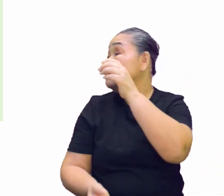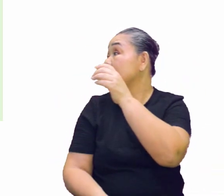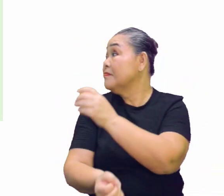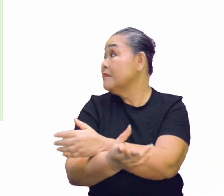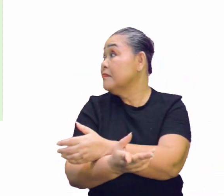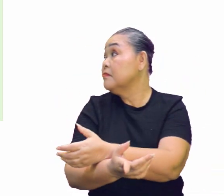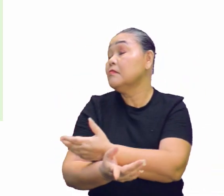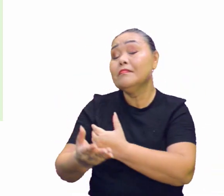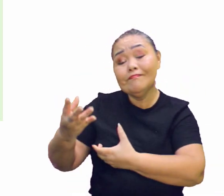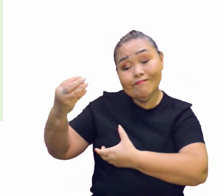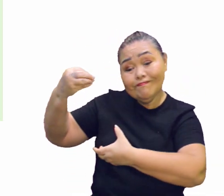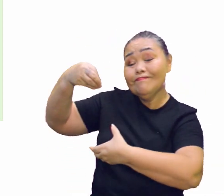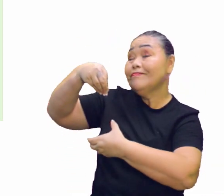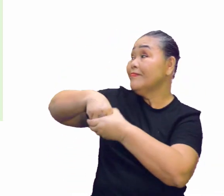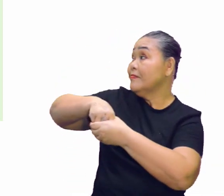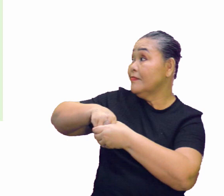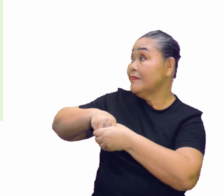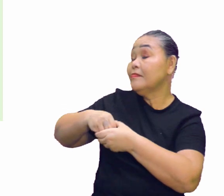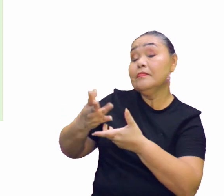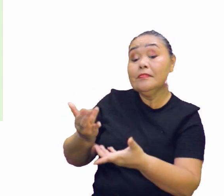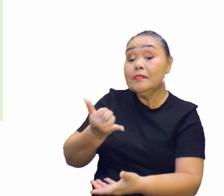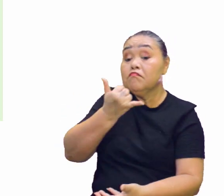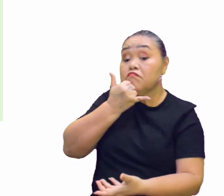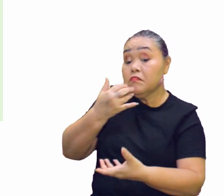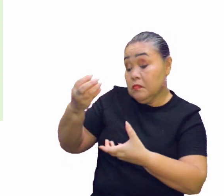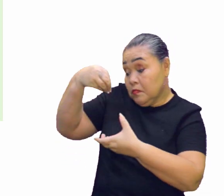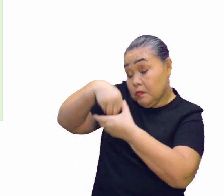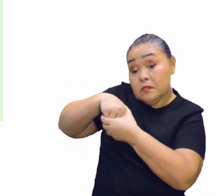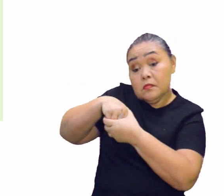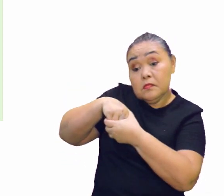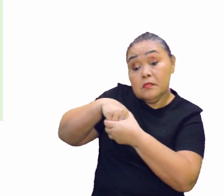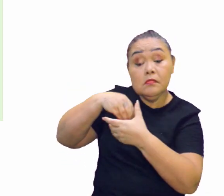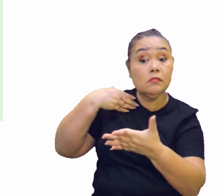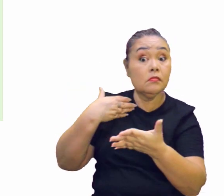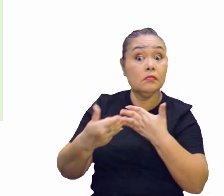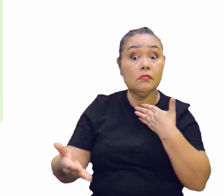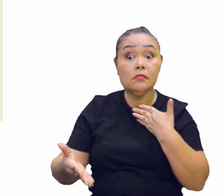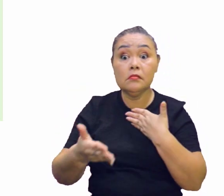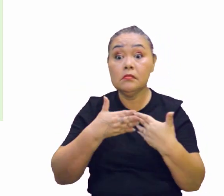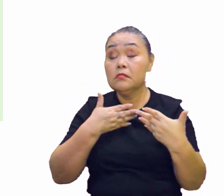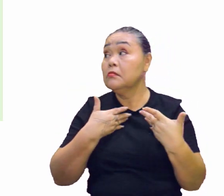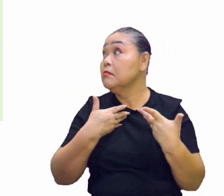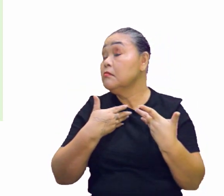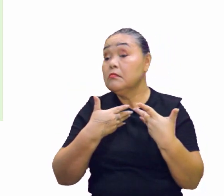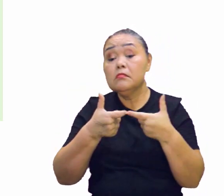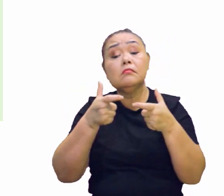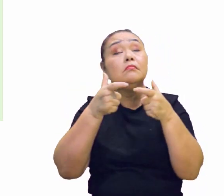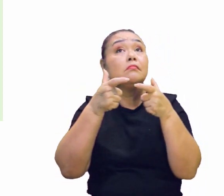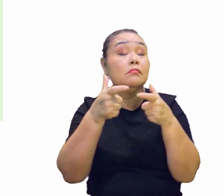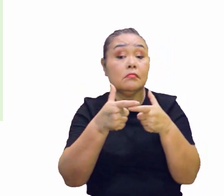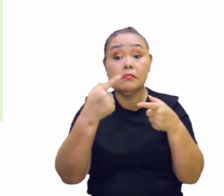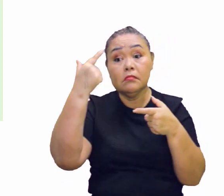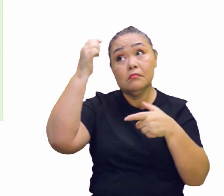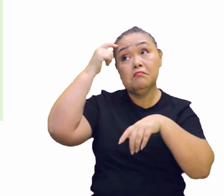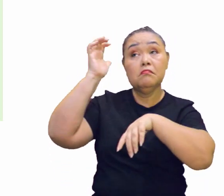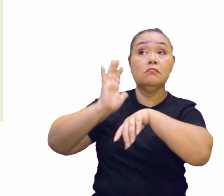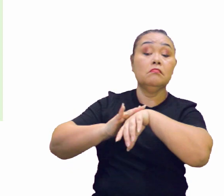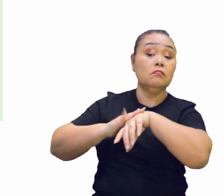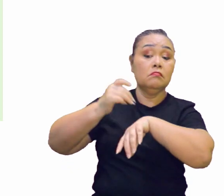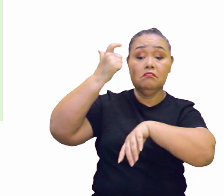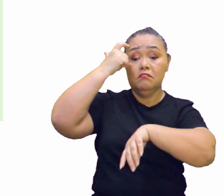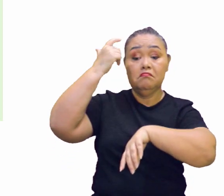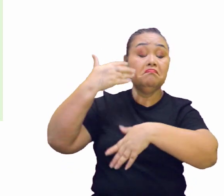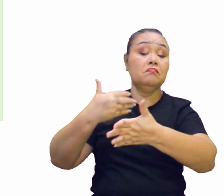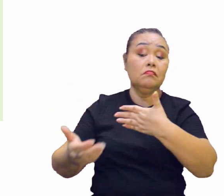você falou, é algo que está, infelizmente, inserido, independente da escala das questões ideológicas. Né?